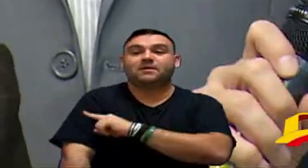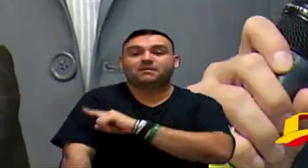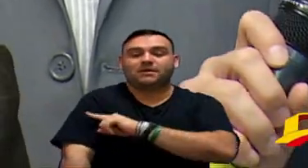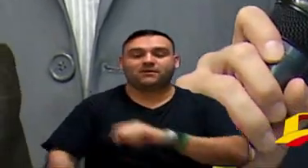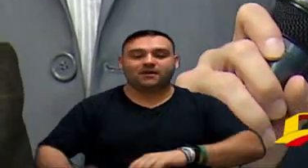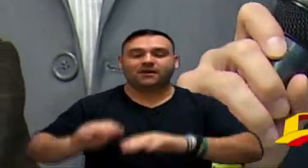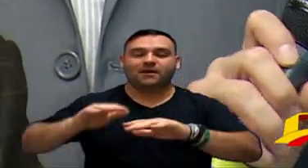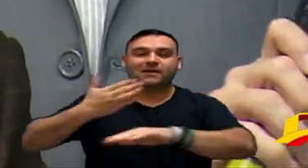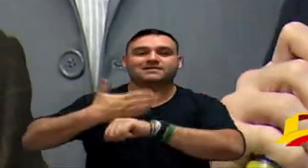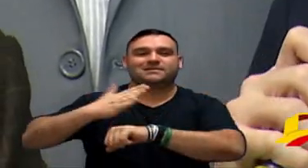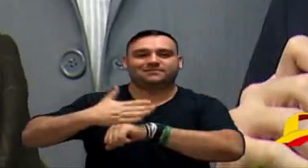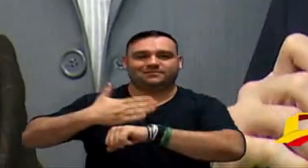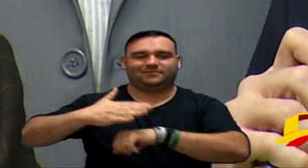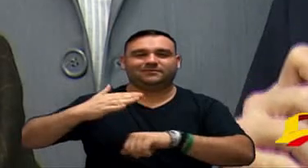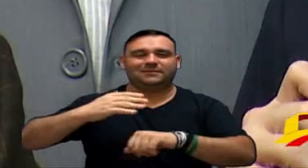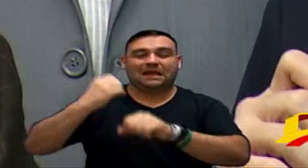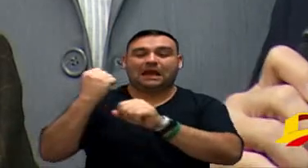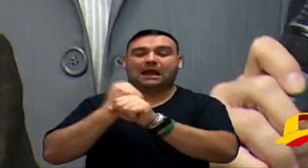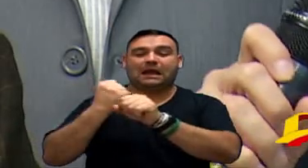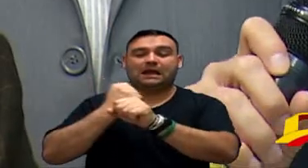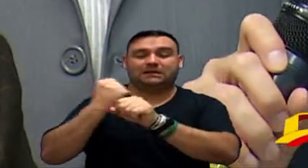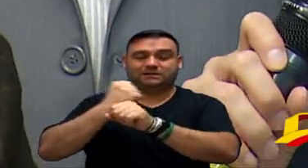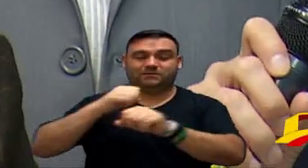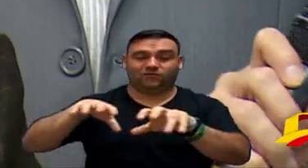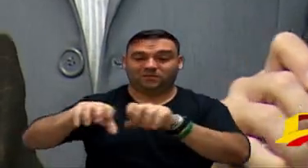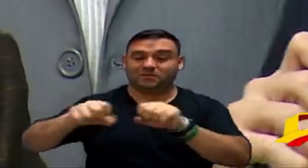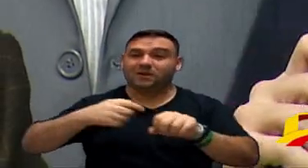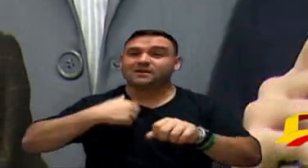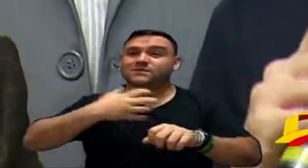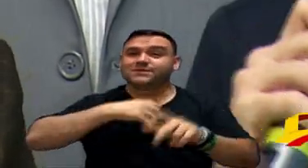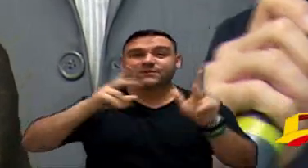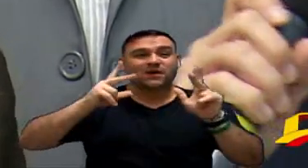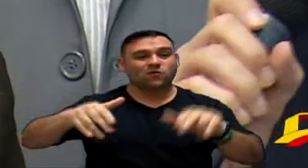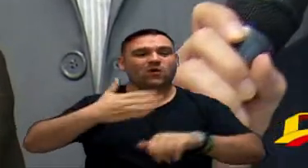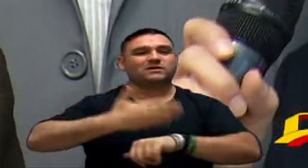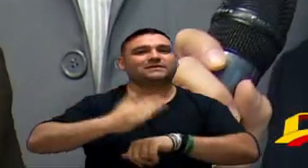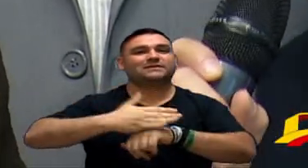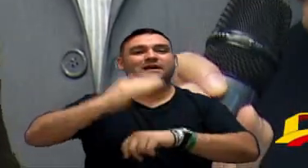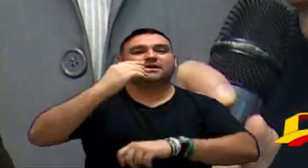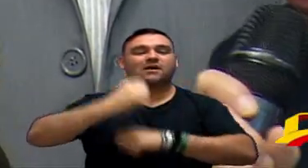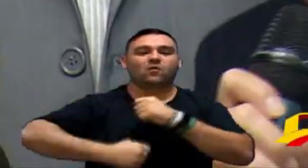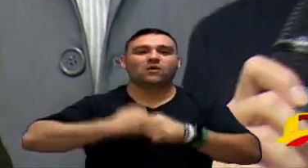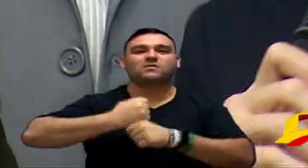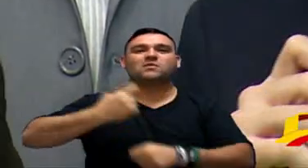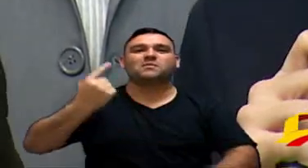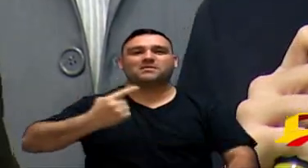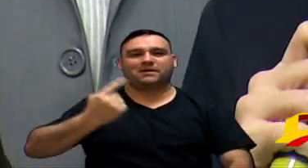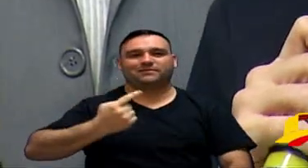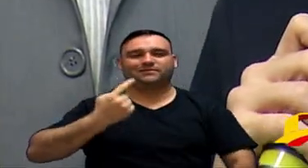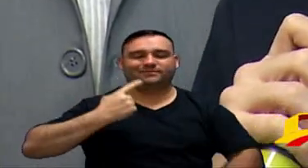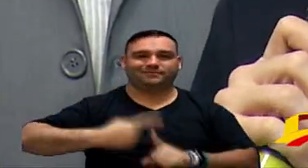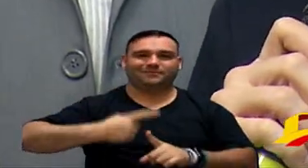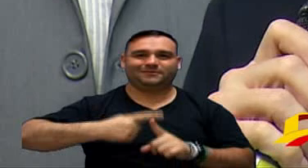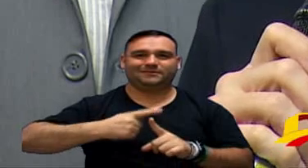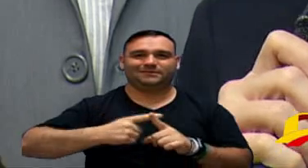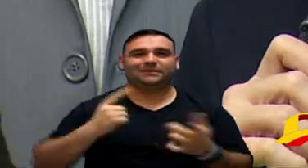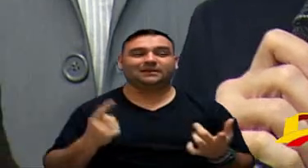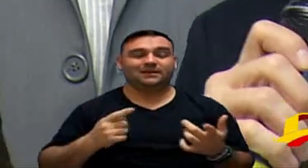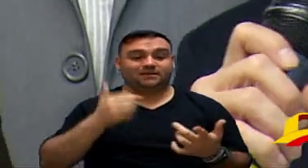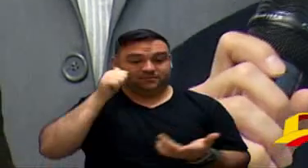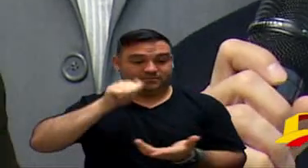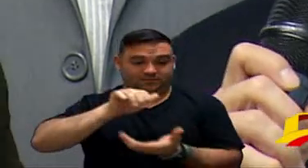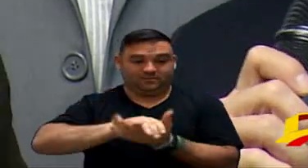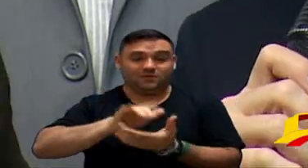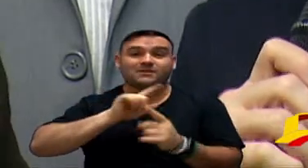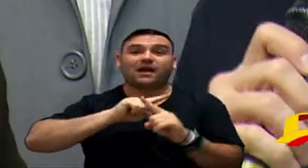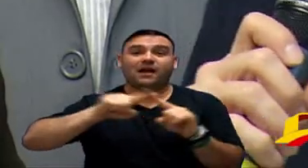de residência ele disse apesar de ter anos de formado me sinto como residente de primeiro ano Fernandinho porque a minha